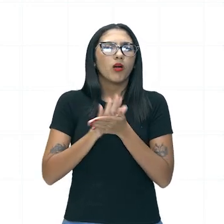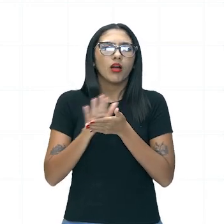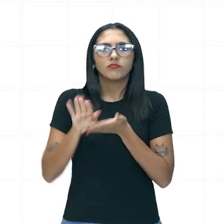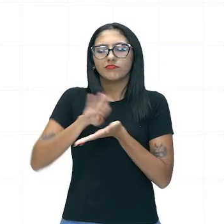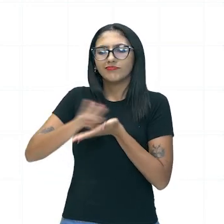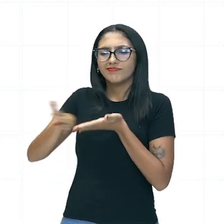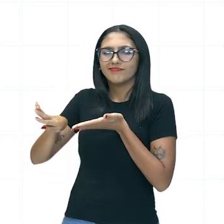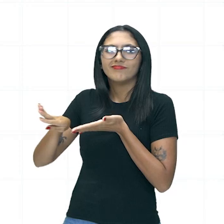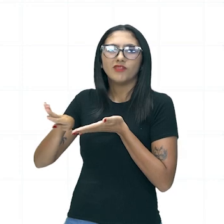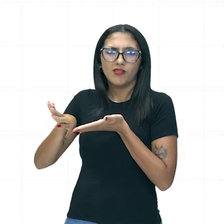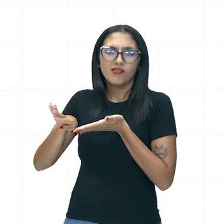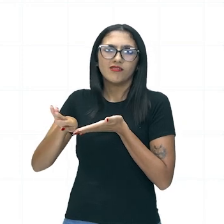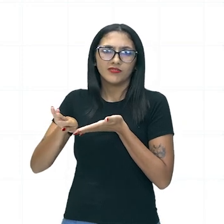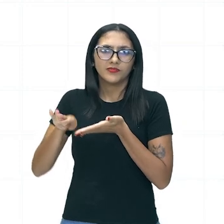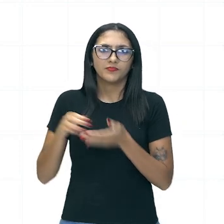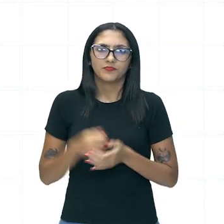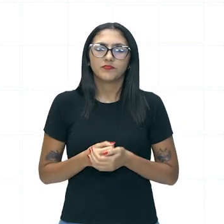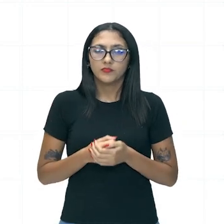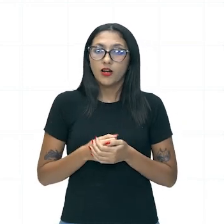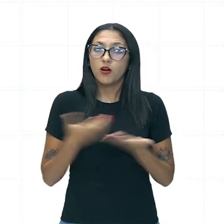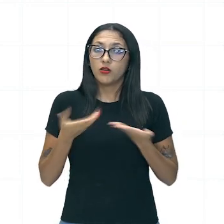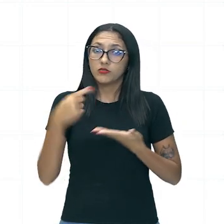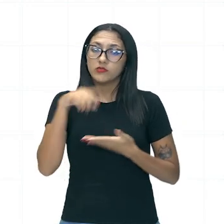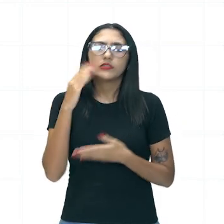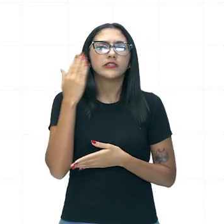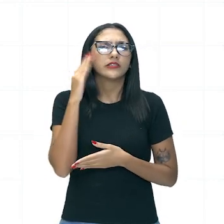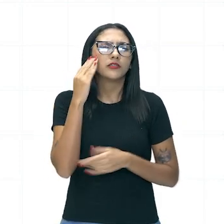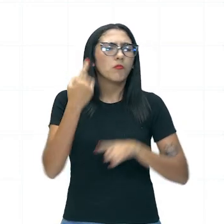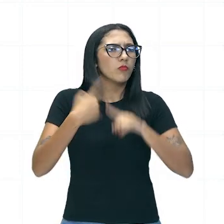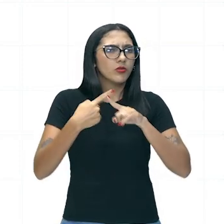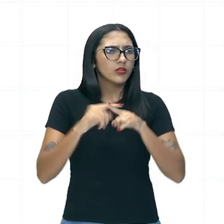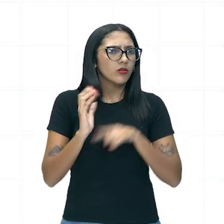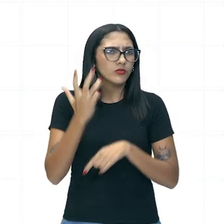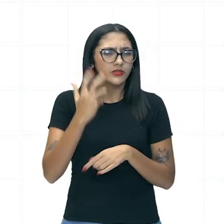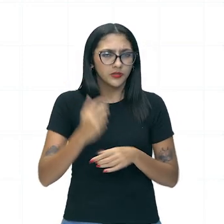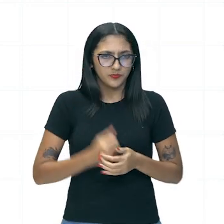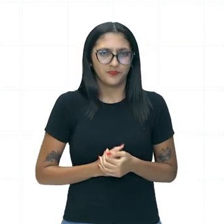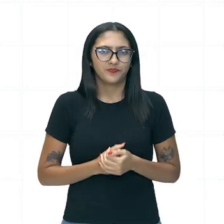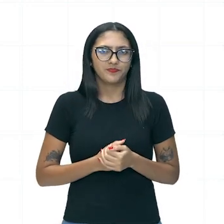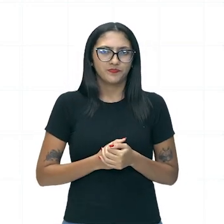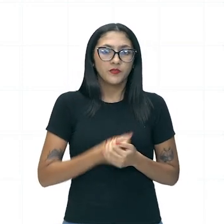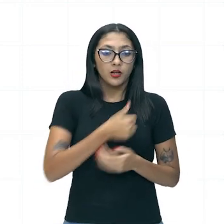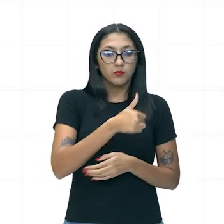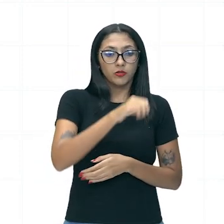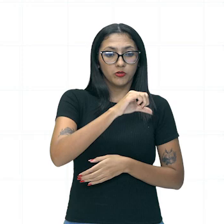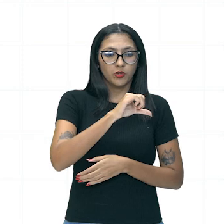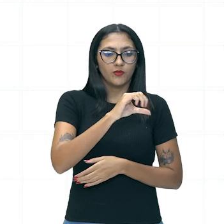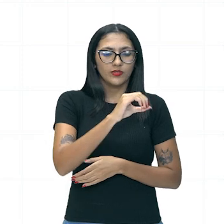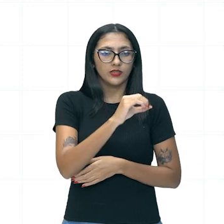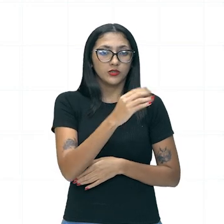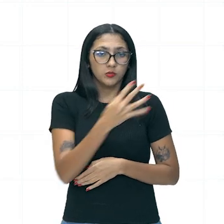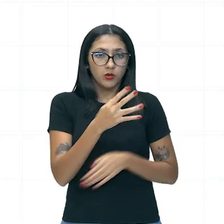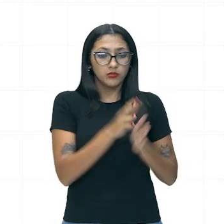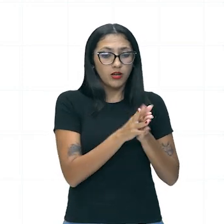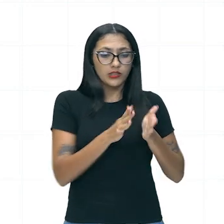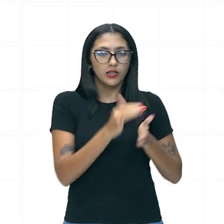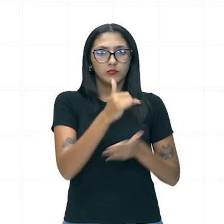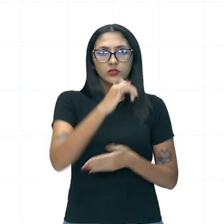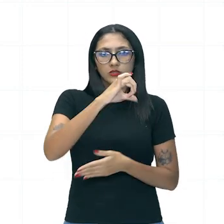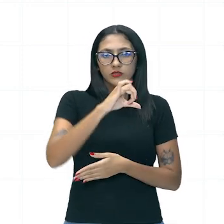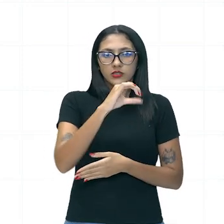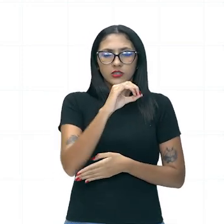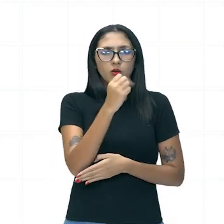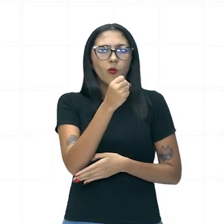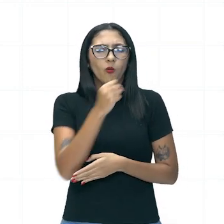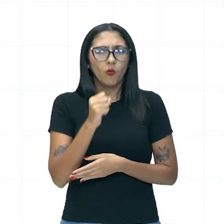das Olimpíadas. A gente vai ver o porquê. Então, entre 1904 e 1908, o esporte ele passou em